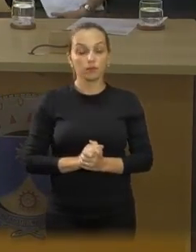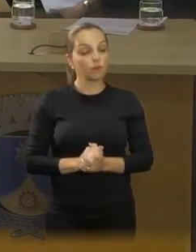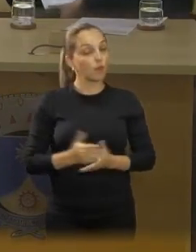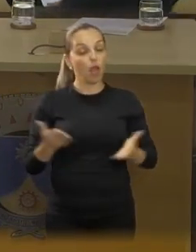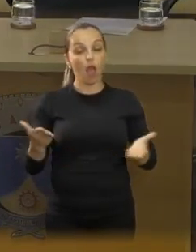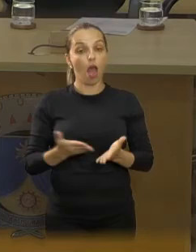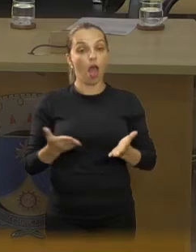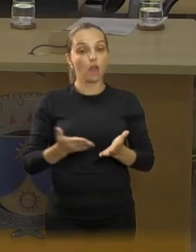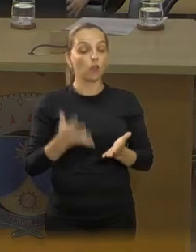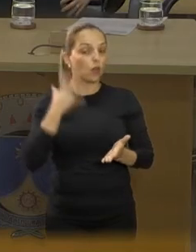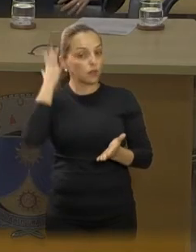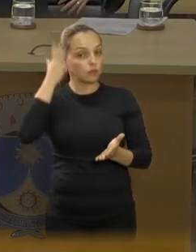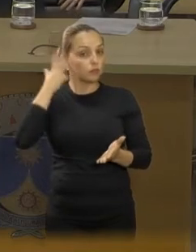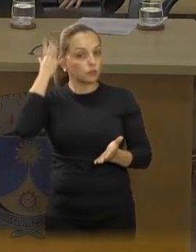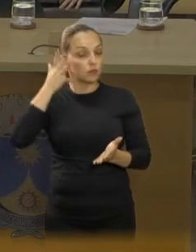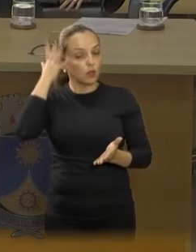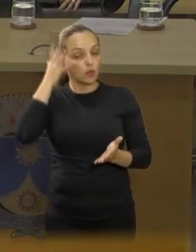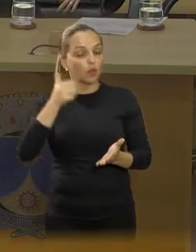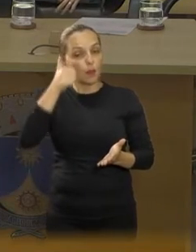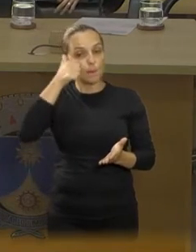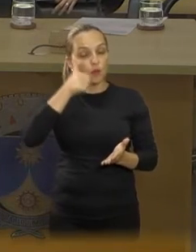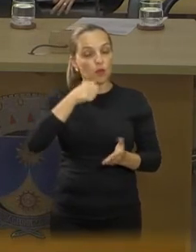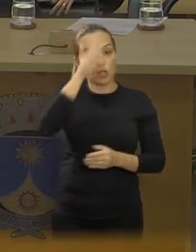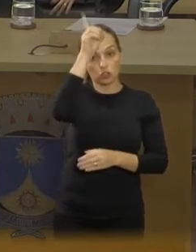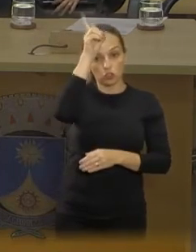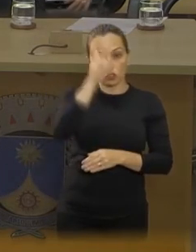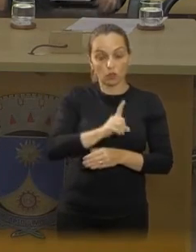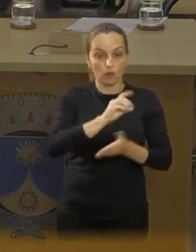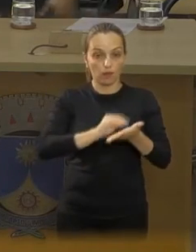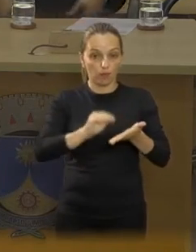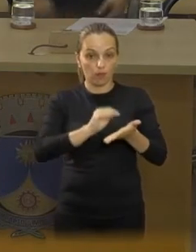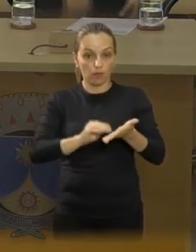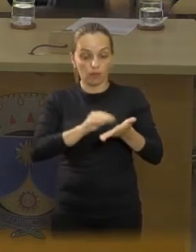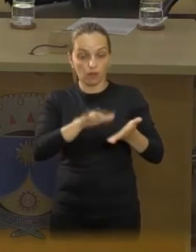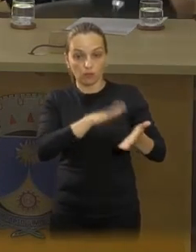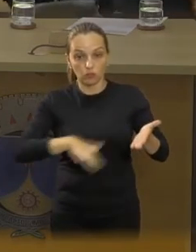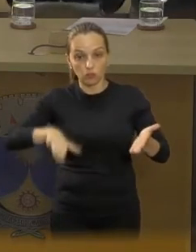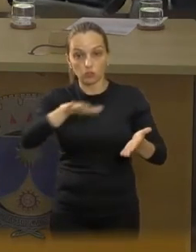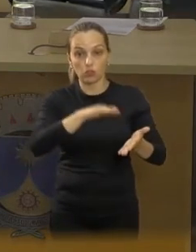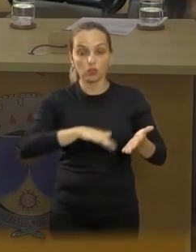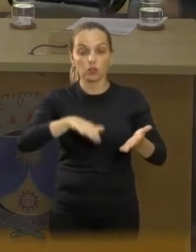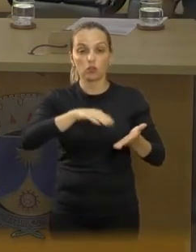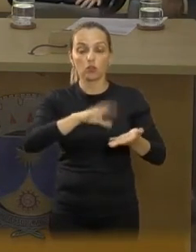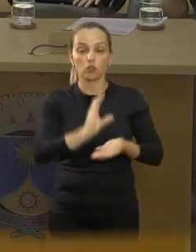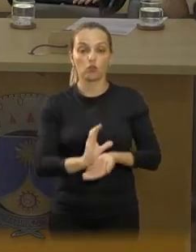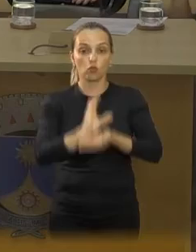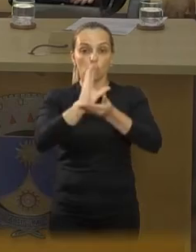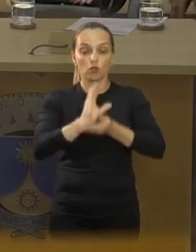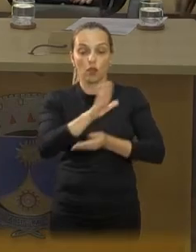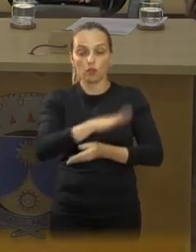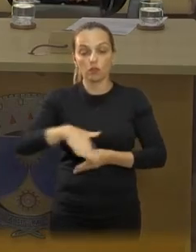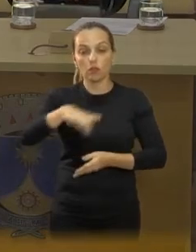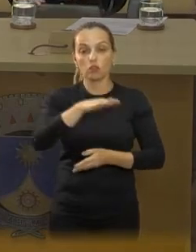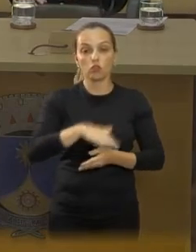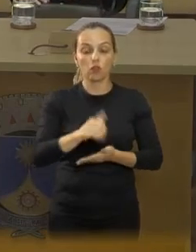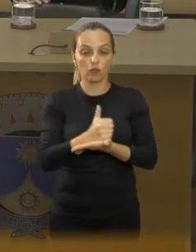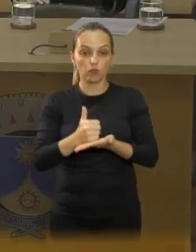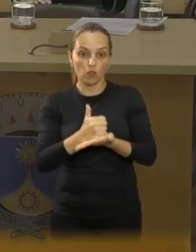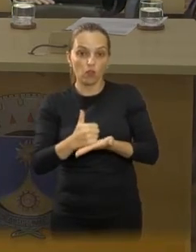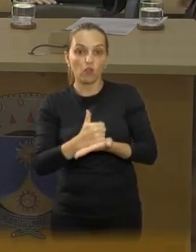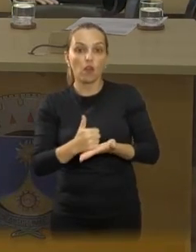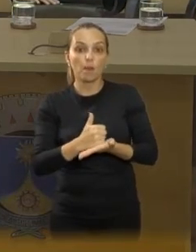Agora passamos a palavra à diretora secretária-geral do Conselho Regional de Farmácia, Luciana